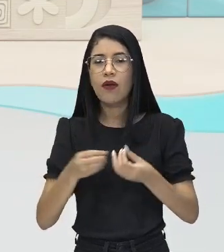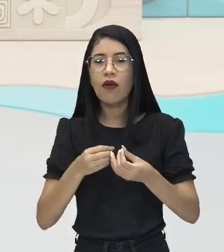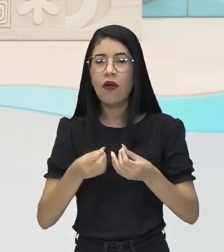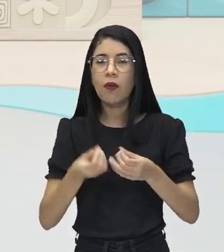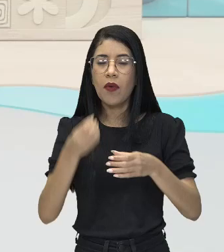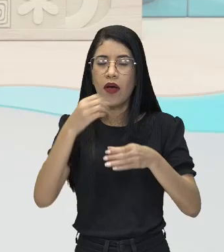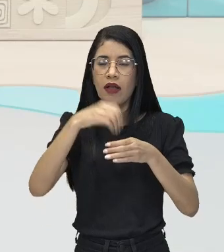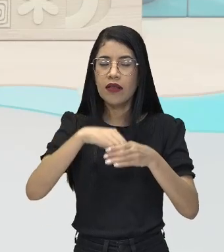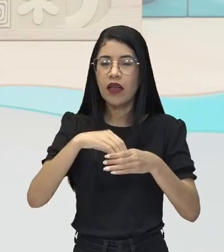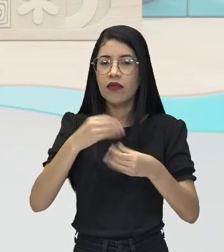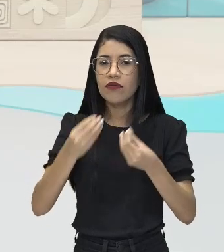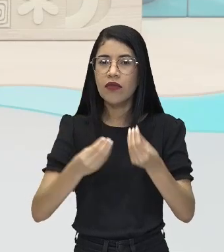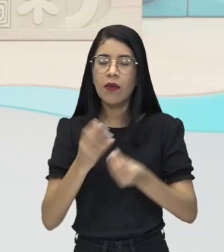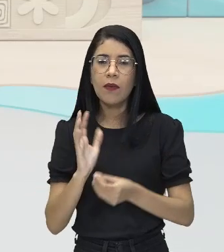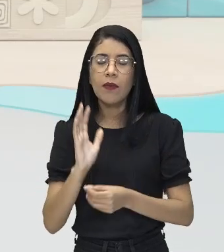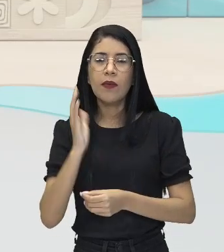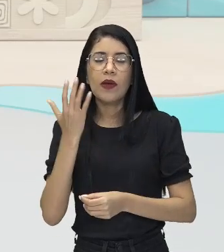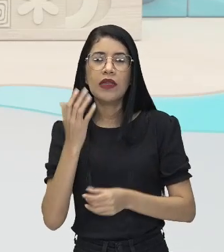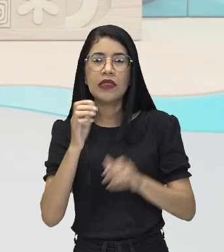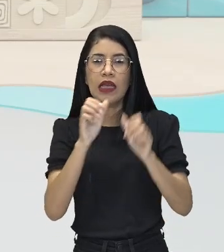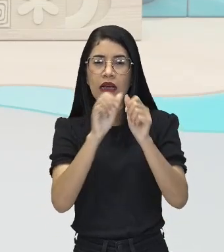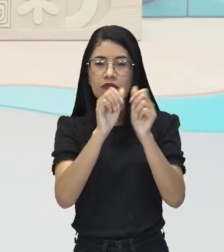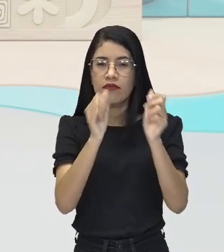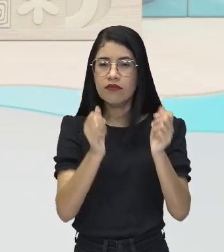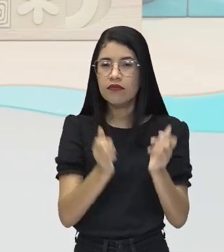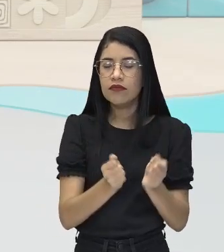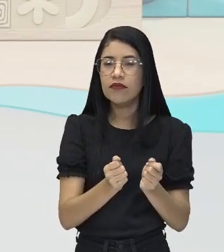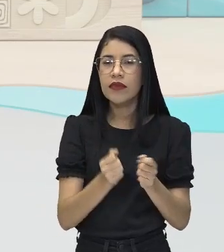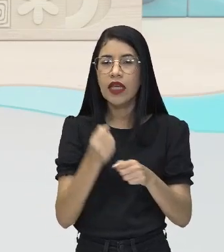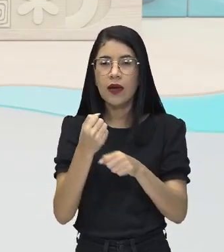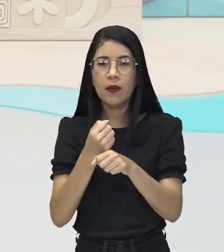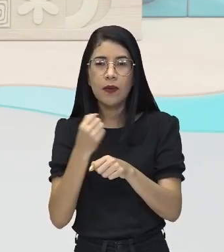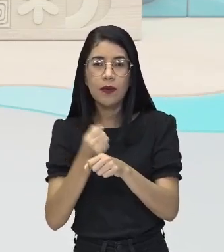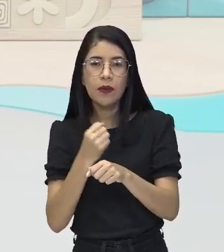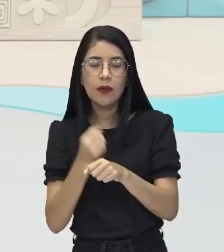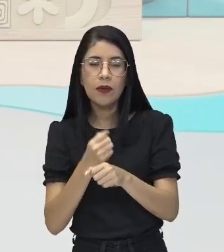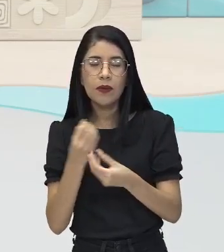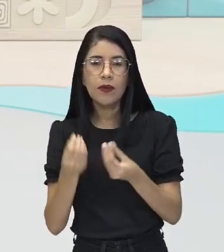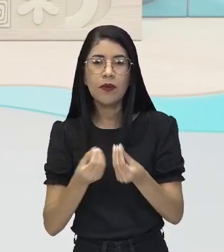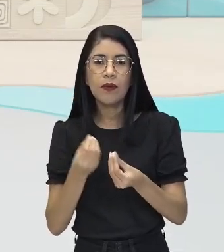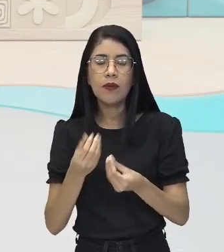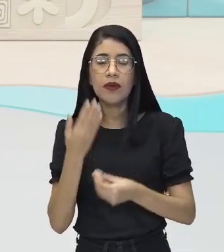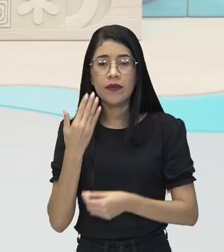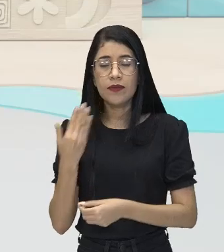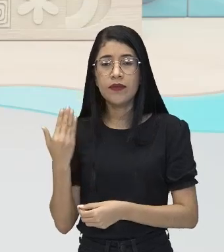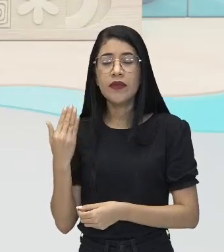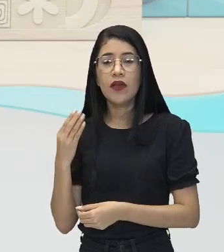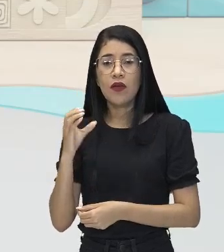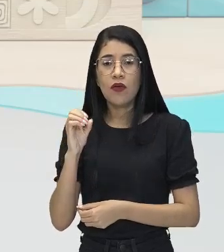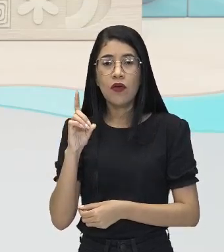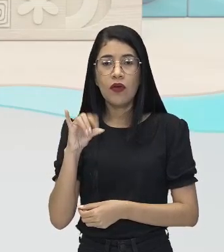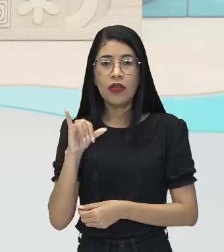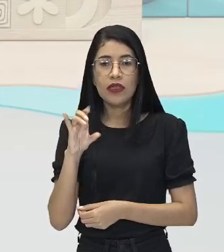como acontecia, tá bom? E aí, esse aqui é o Coliseu agora com